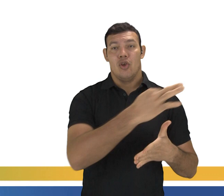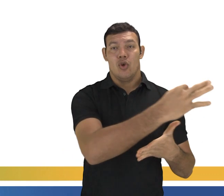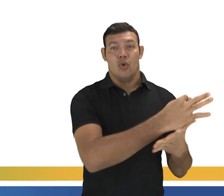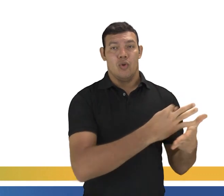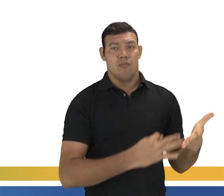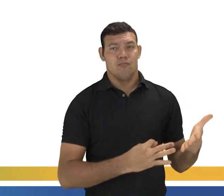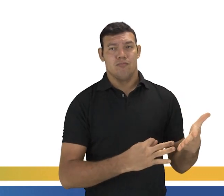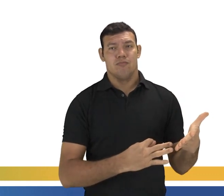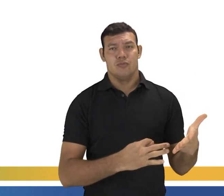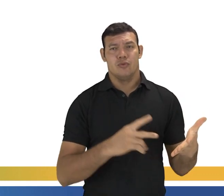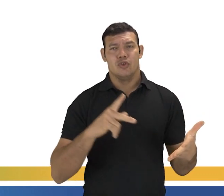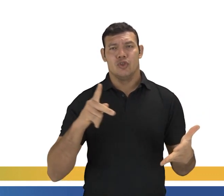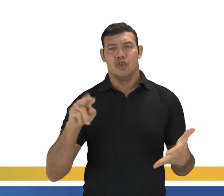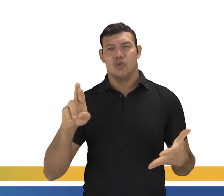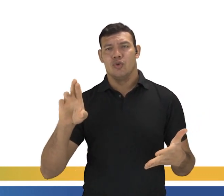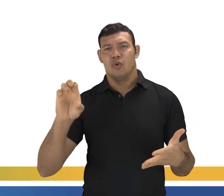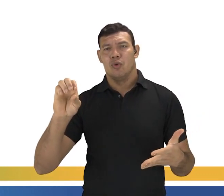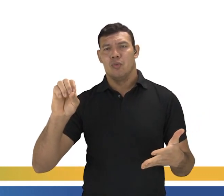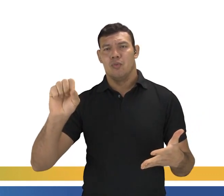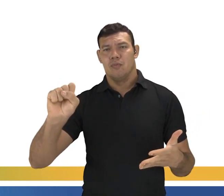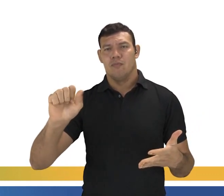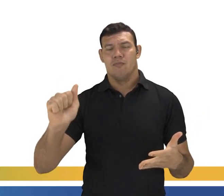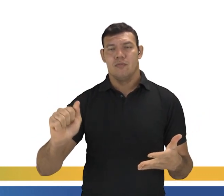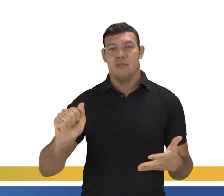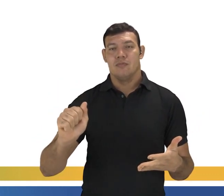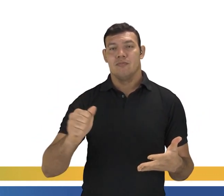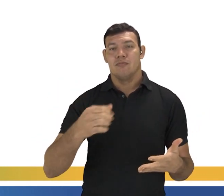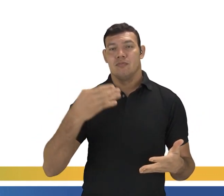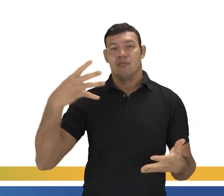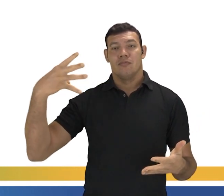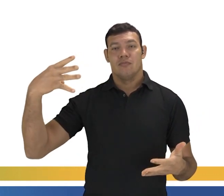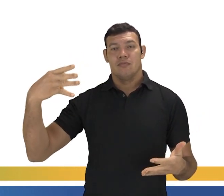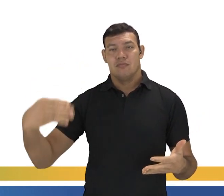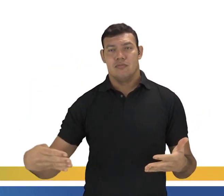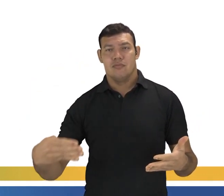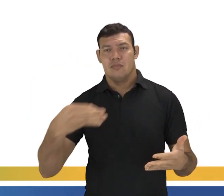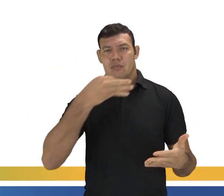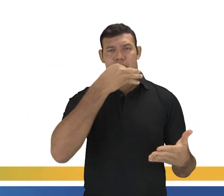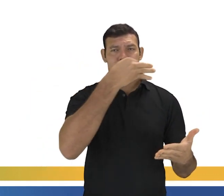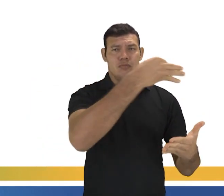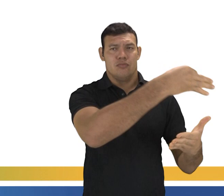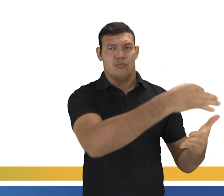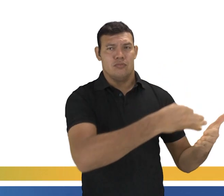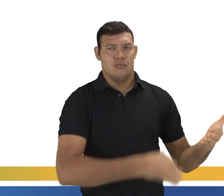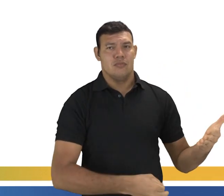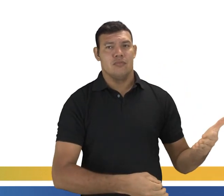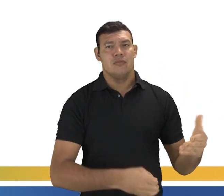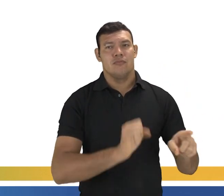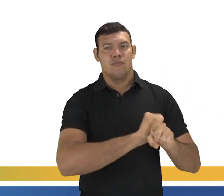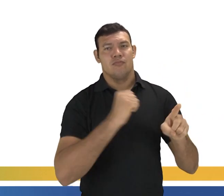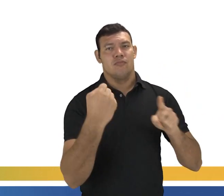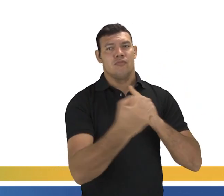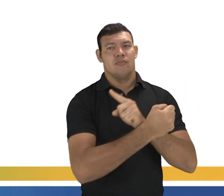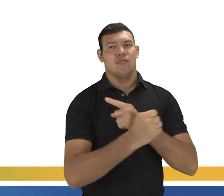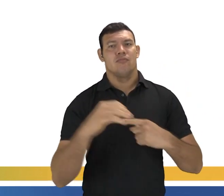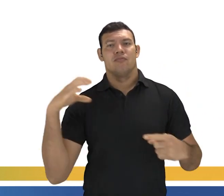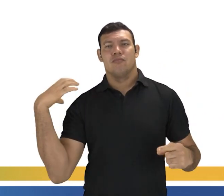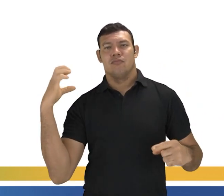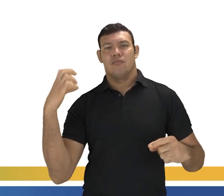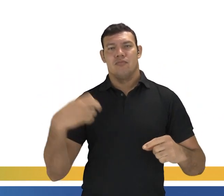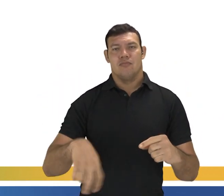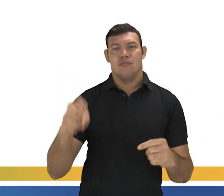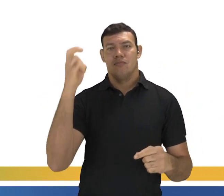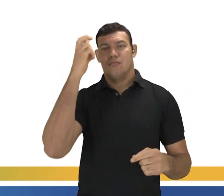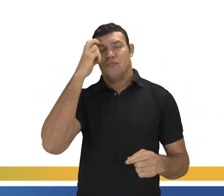tipo dissertativo argumentativo, que faça uma abordagem de um tema de ordem social, científica, cultural